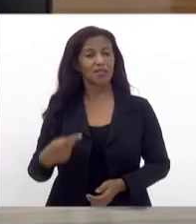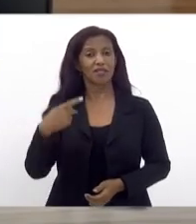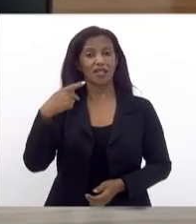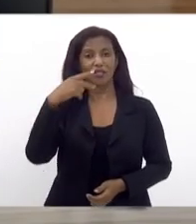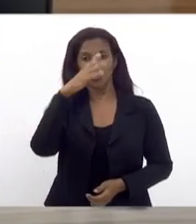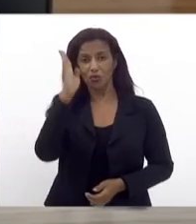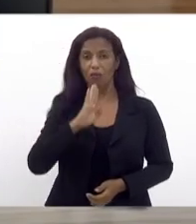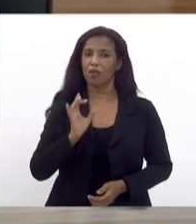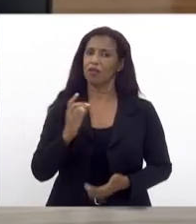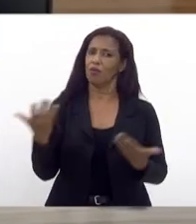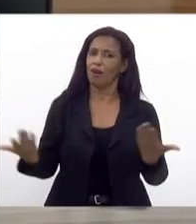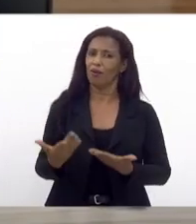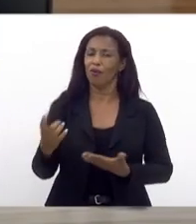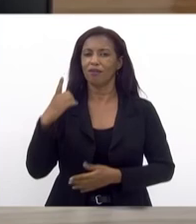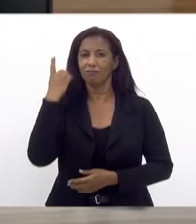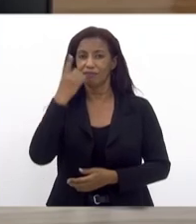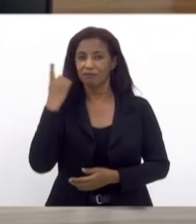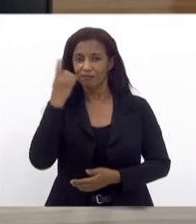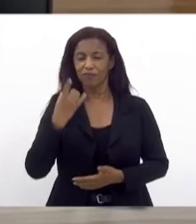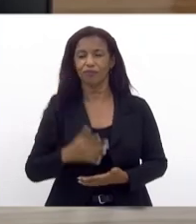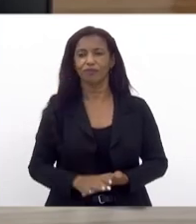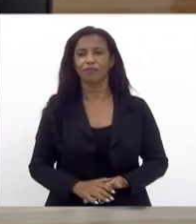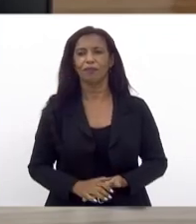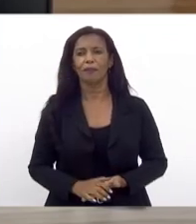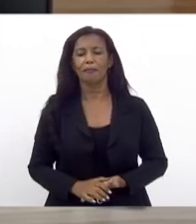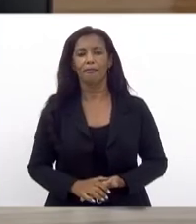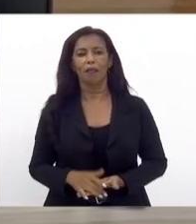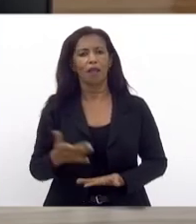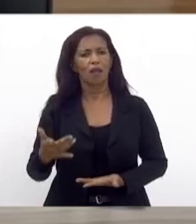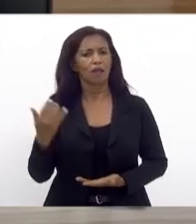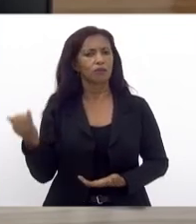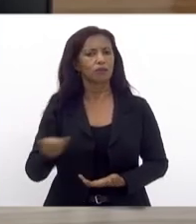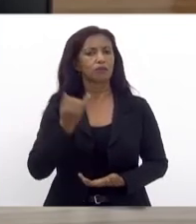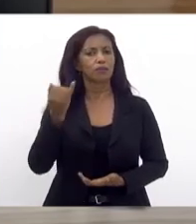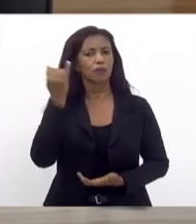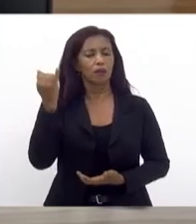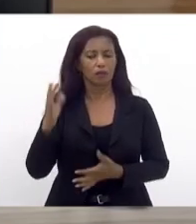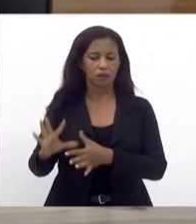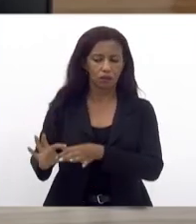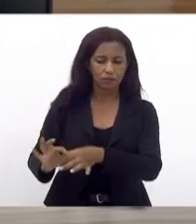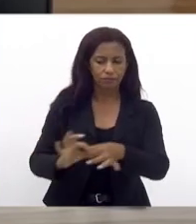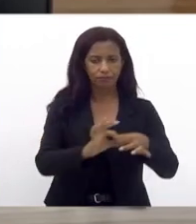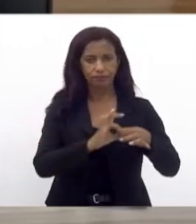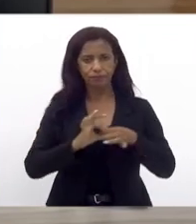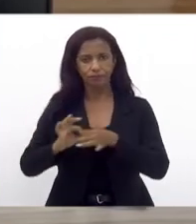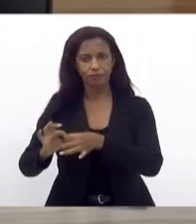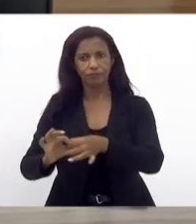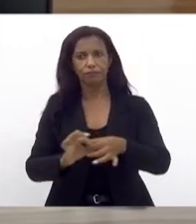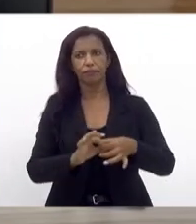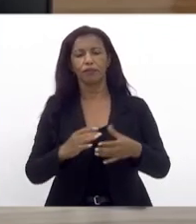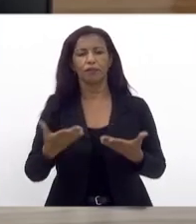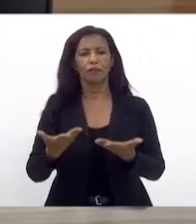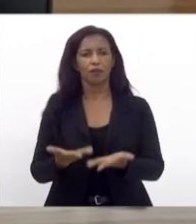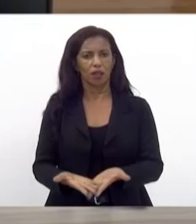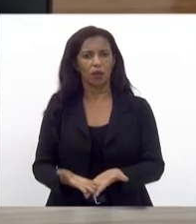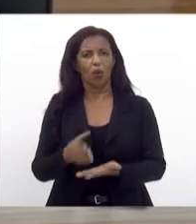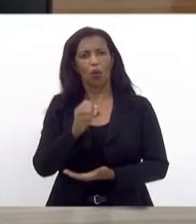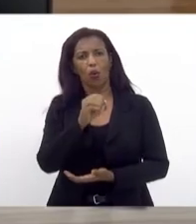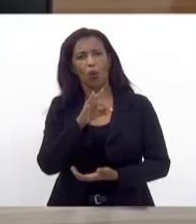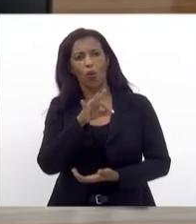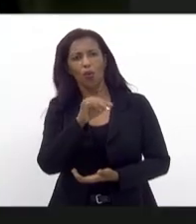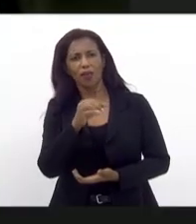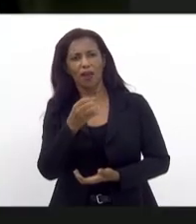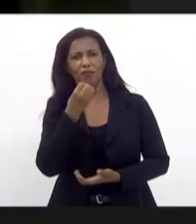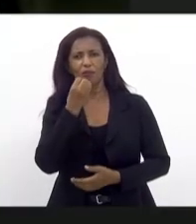só quero ser deputado. Então, é fundamental essa unidade. Eu acho que Otávio Leite aí, boa